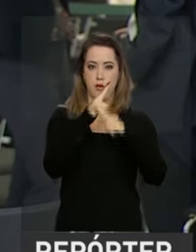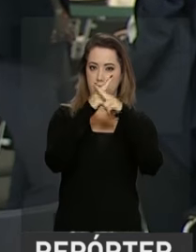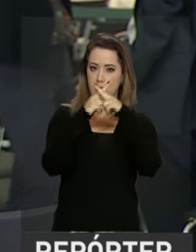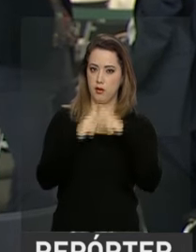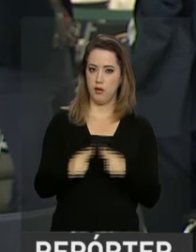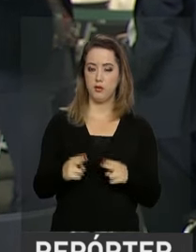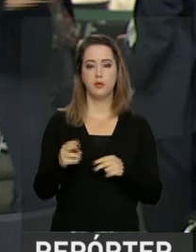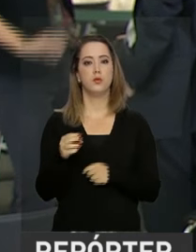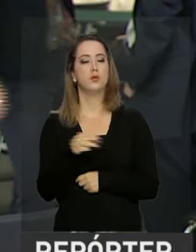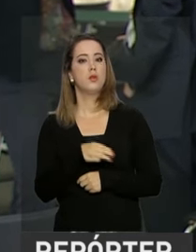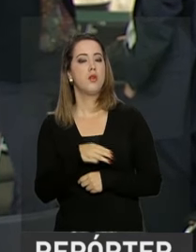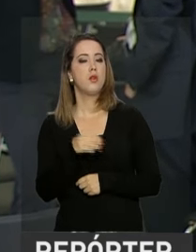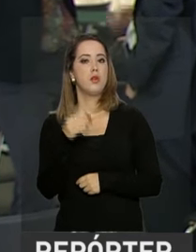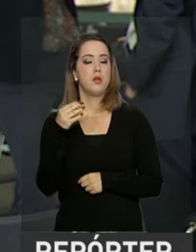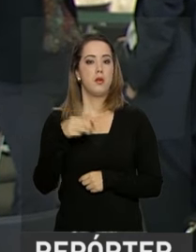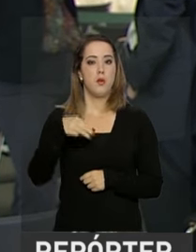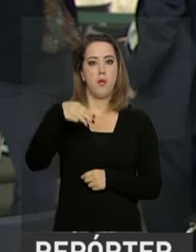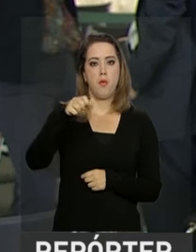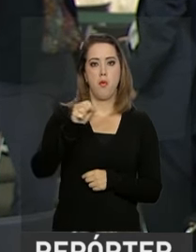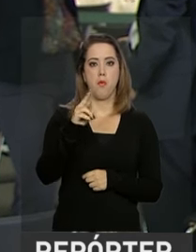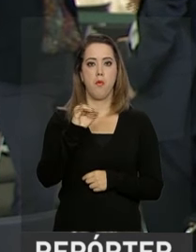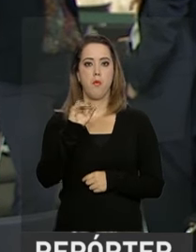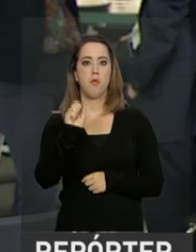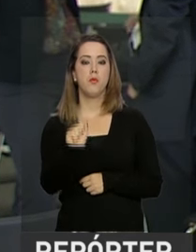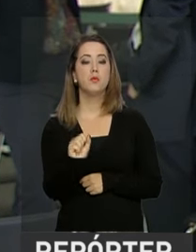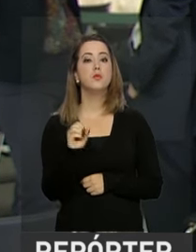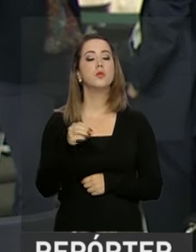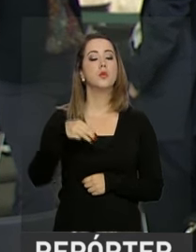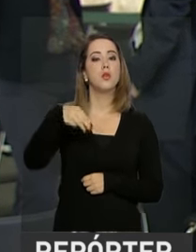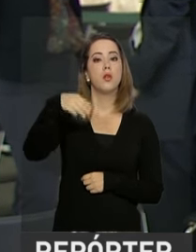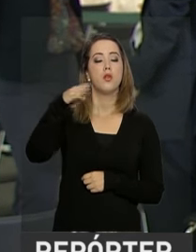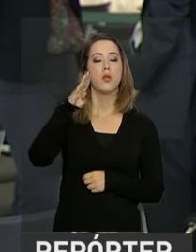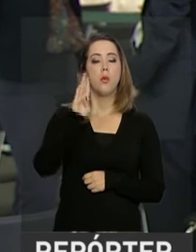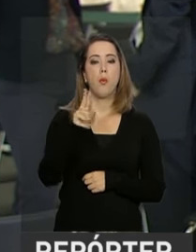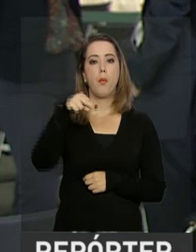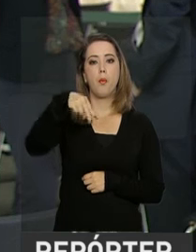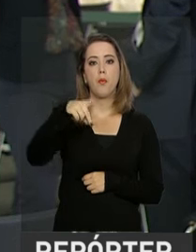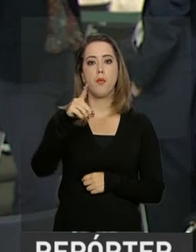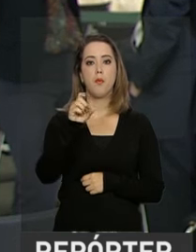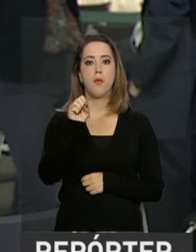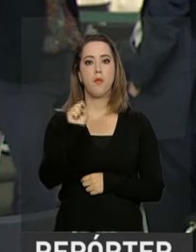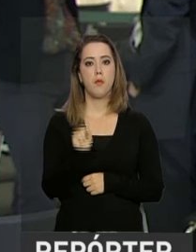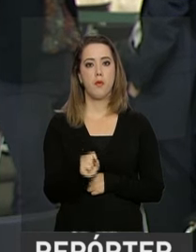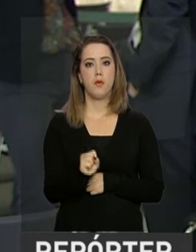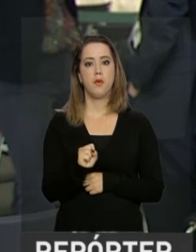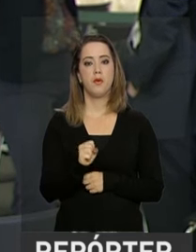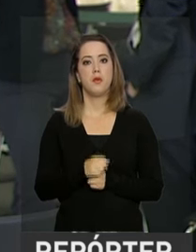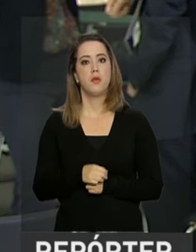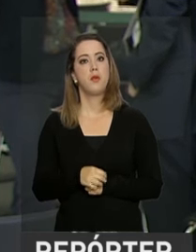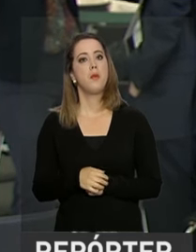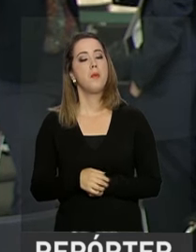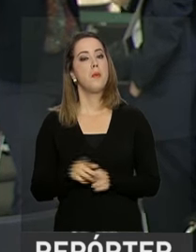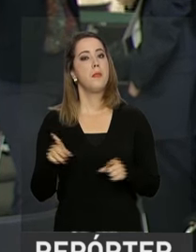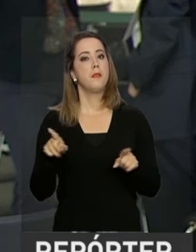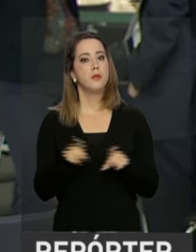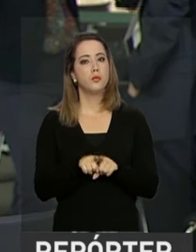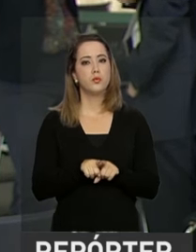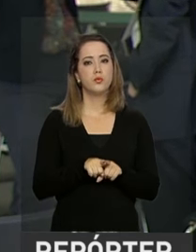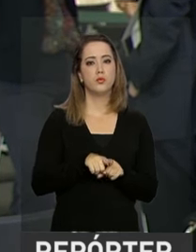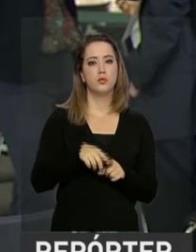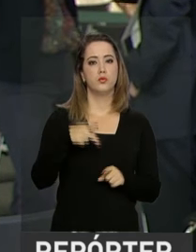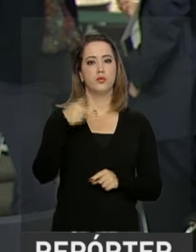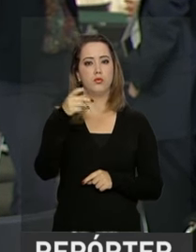Federal, Maria Silvia Bastos Marques no Banco Nacional de Desenvolvimento Econômico e Social,